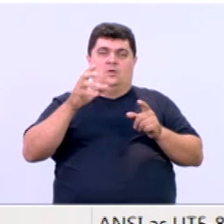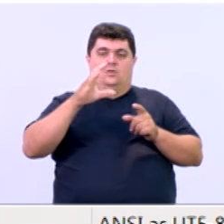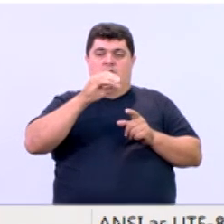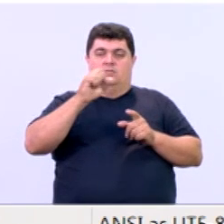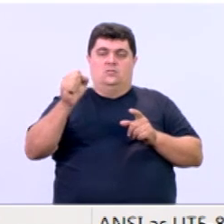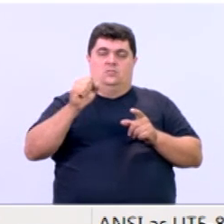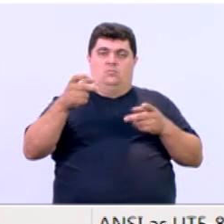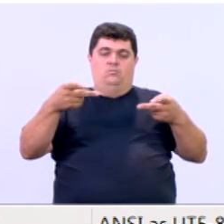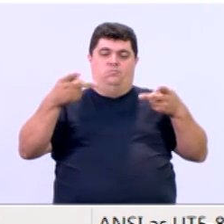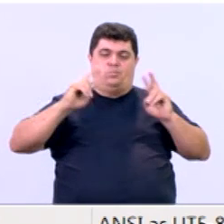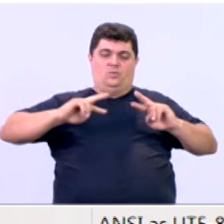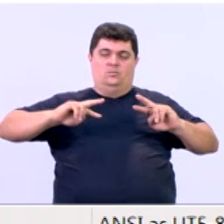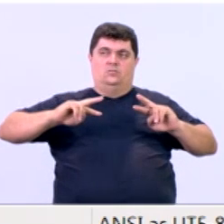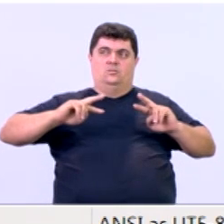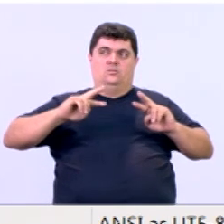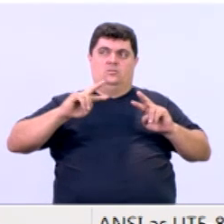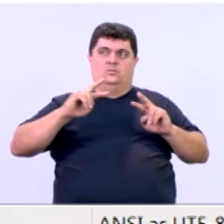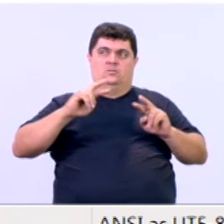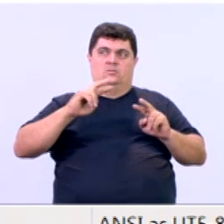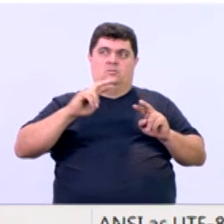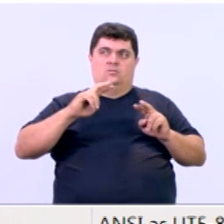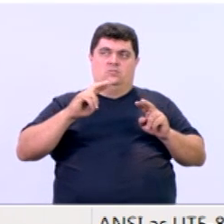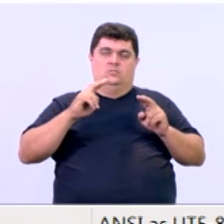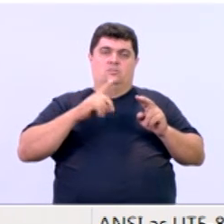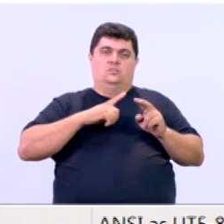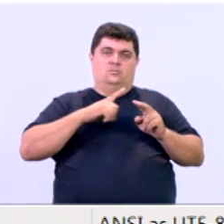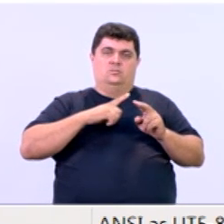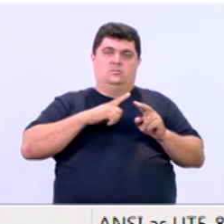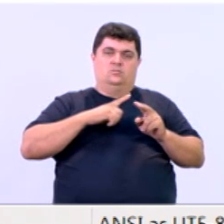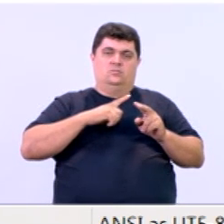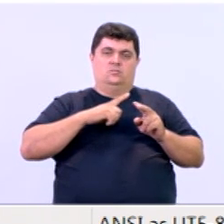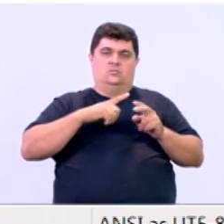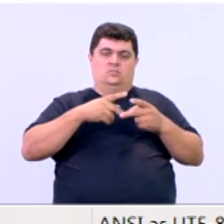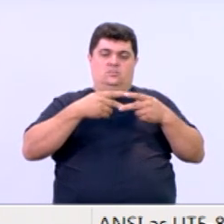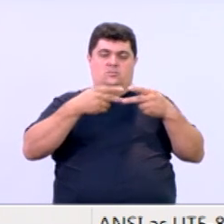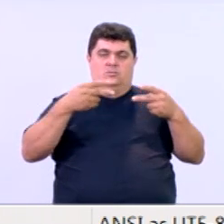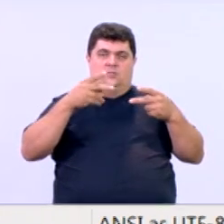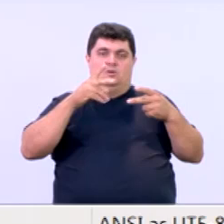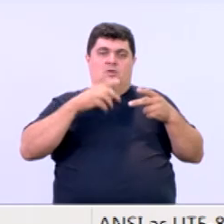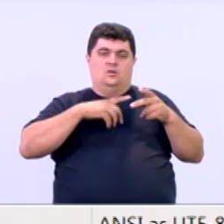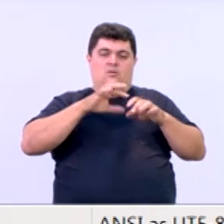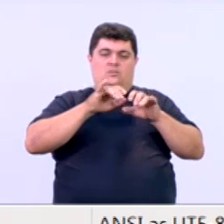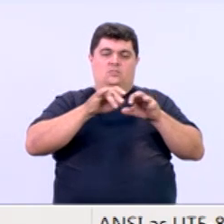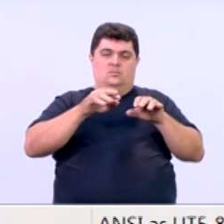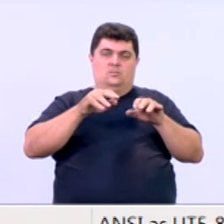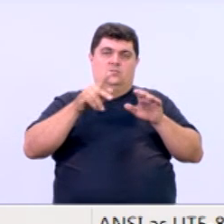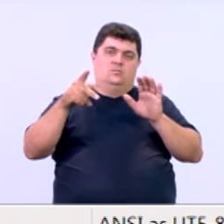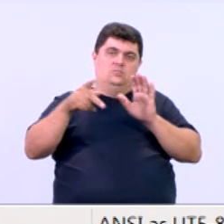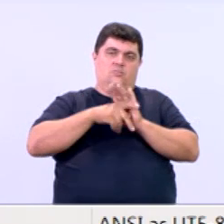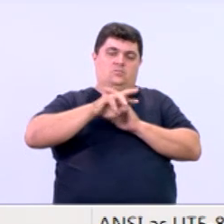CSS. A página, o corpo todo, está numa cor, mas quando nós estivermos dentro